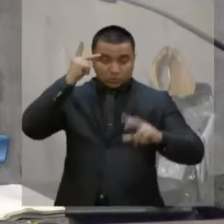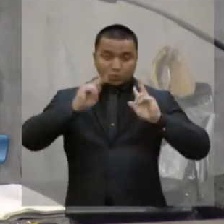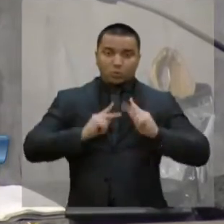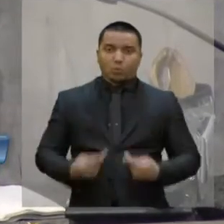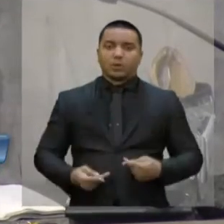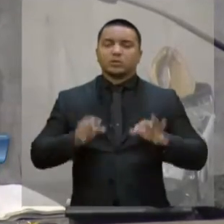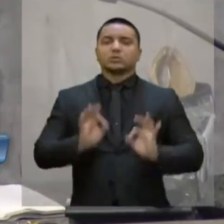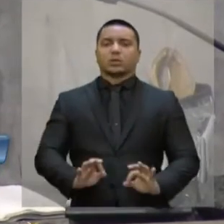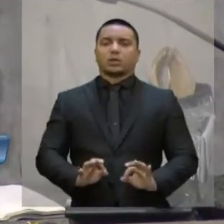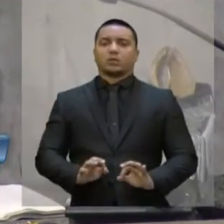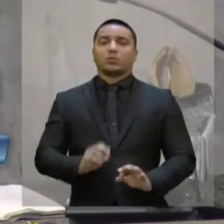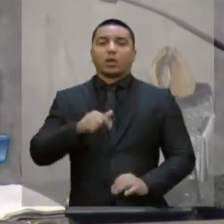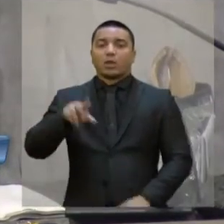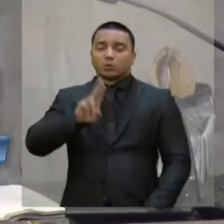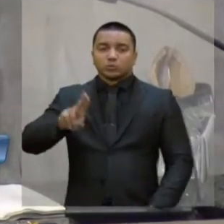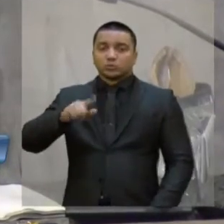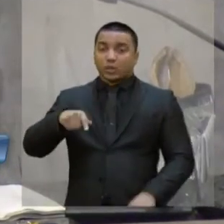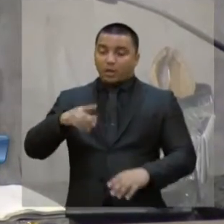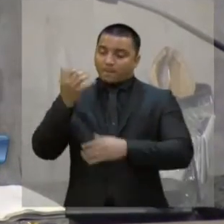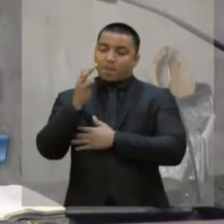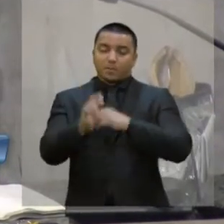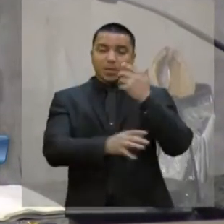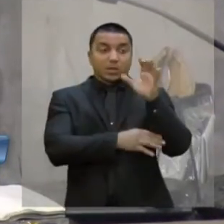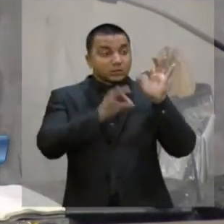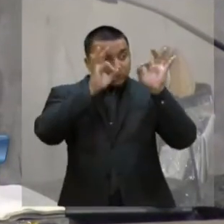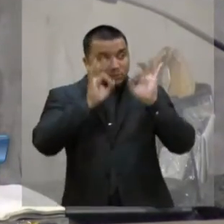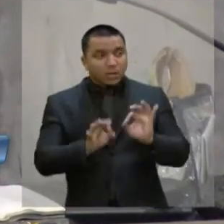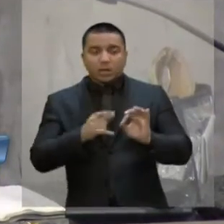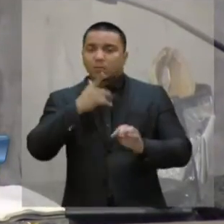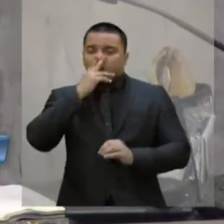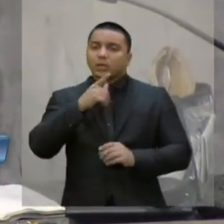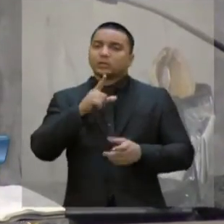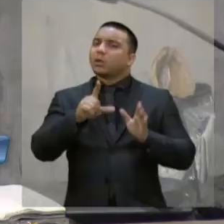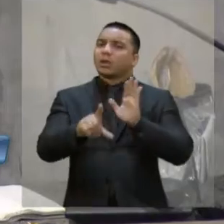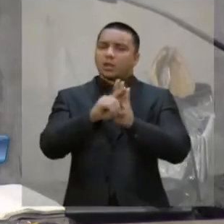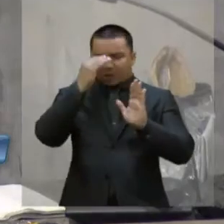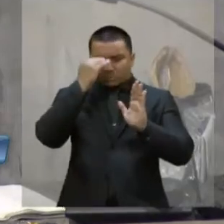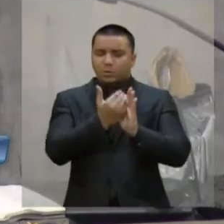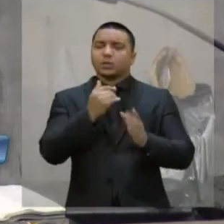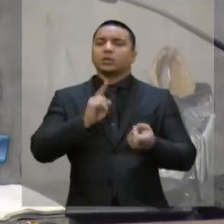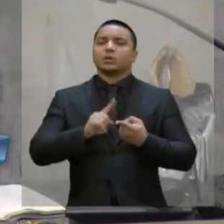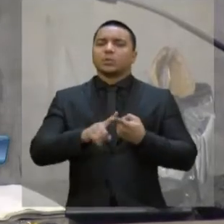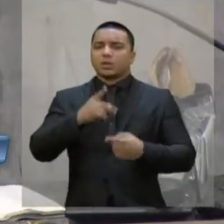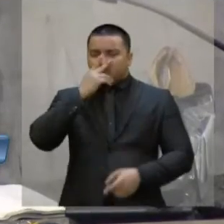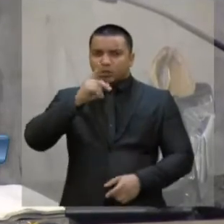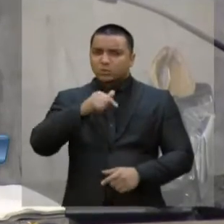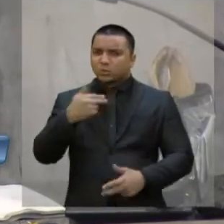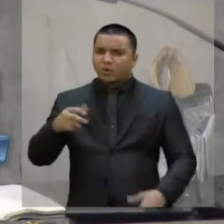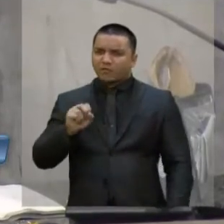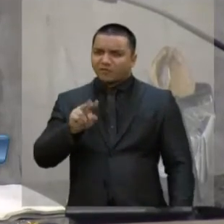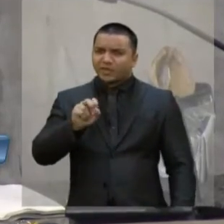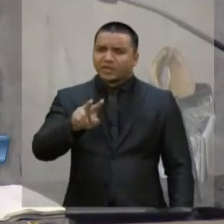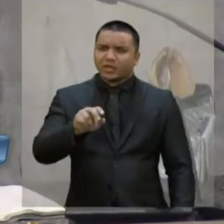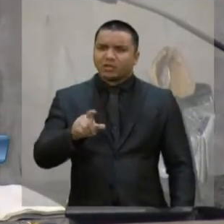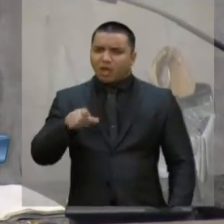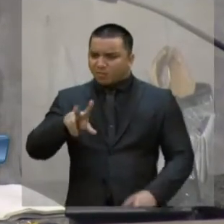humanos corretos. Usar o meio ambiente de forma correta, de forma lícita, e não utilizar, deputado Renato Rosendo, substâncias que venham